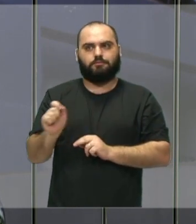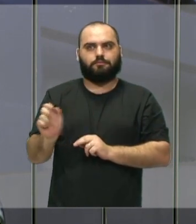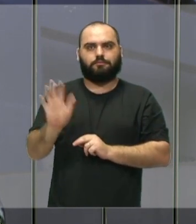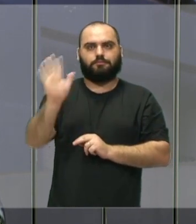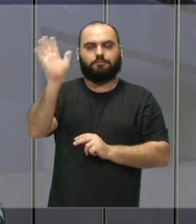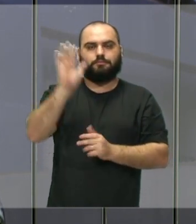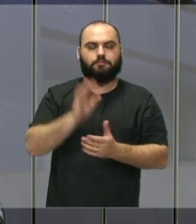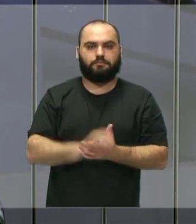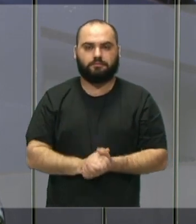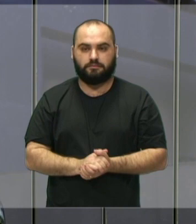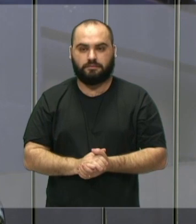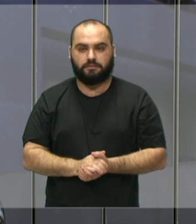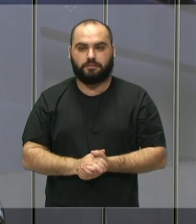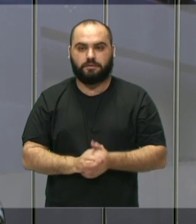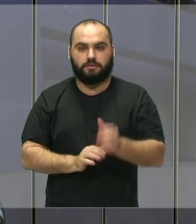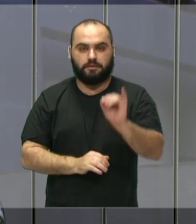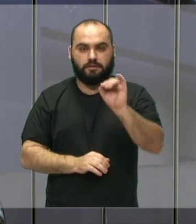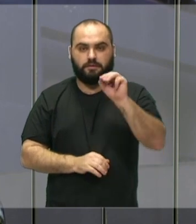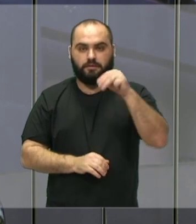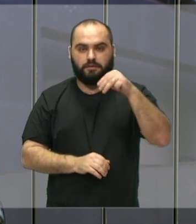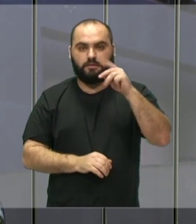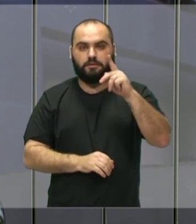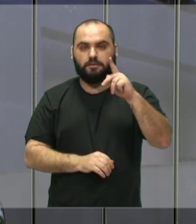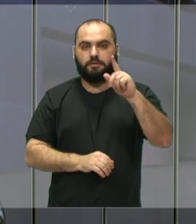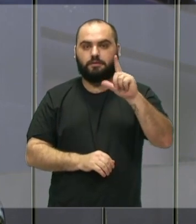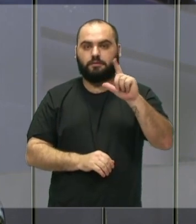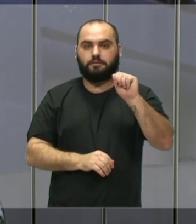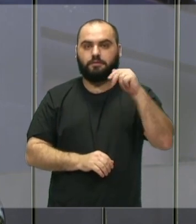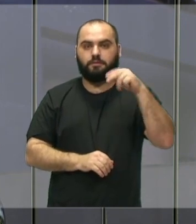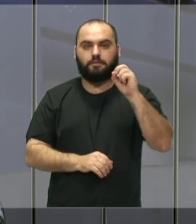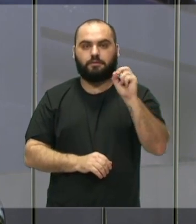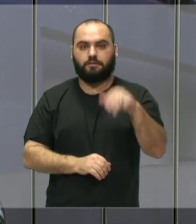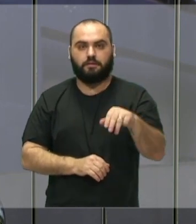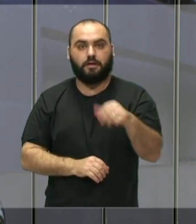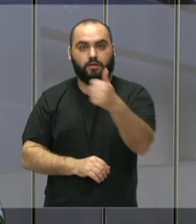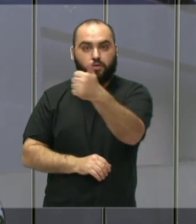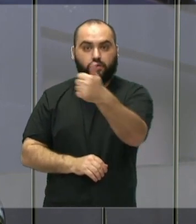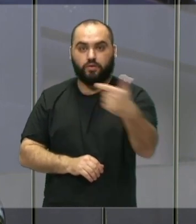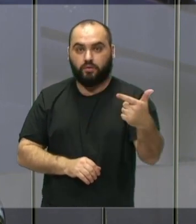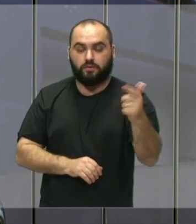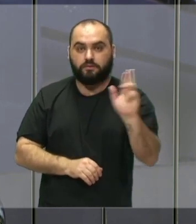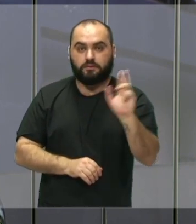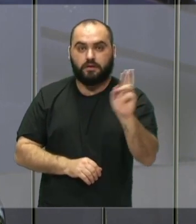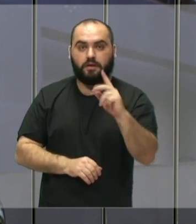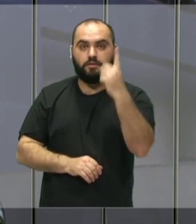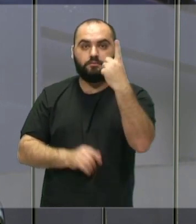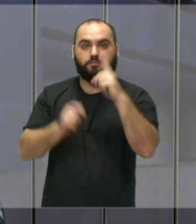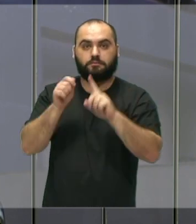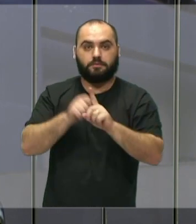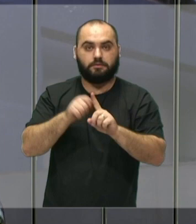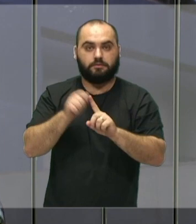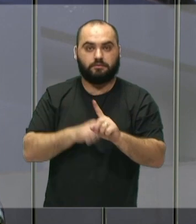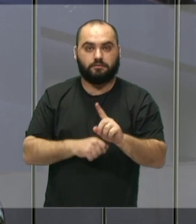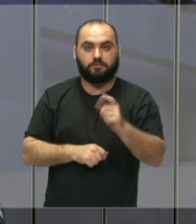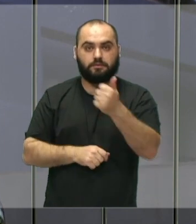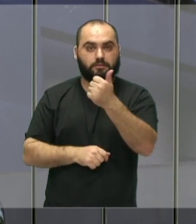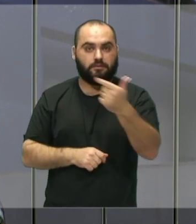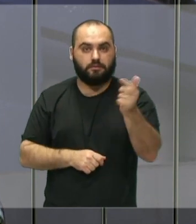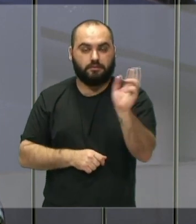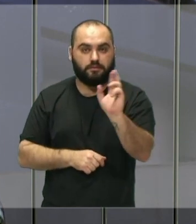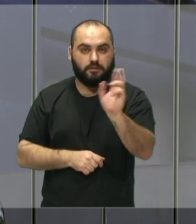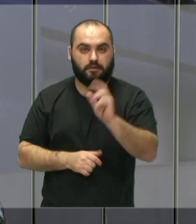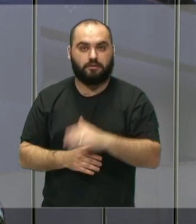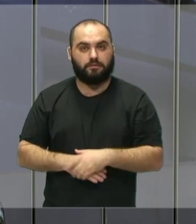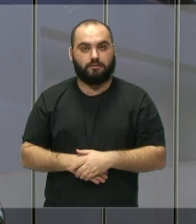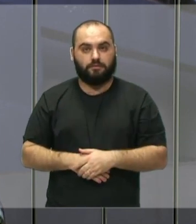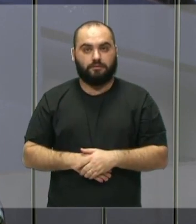caro. O Implanon é o método mais em conta, R$12 por mês. Sem falar que não corre